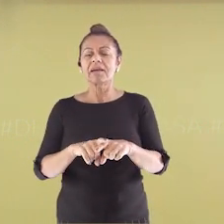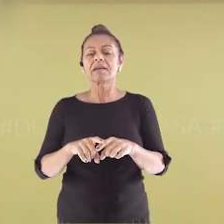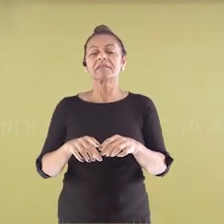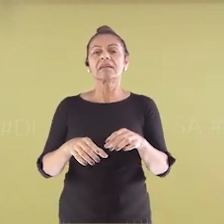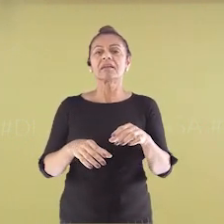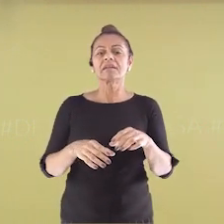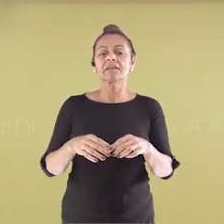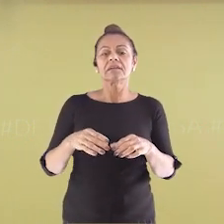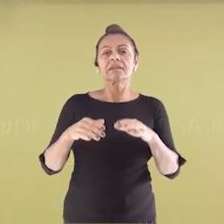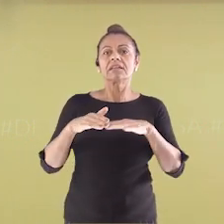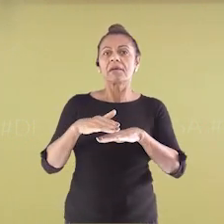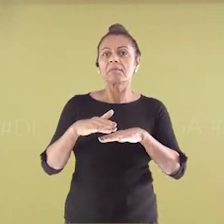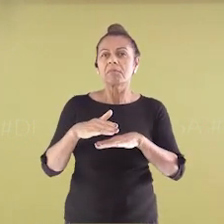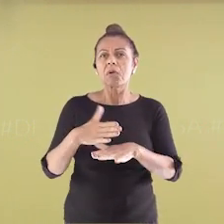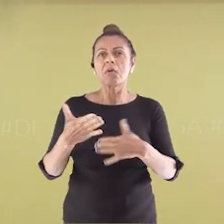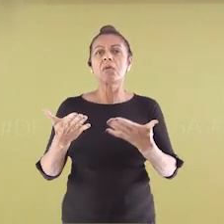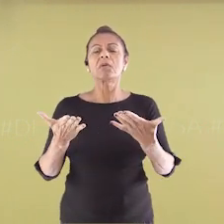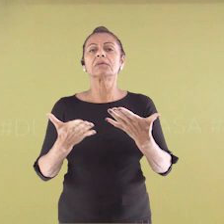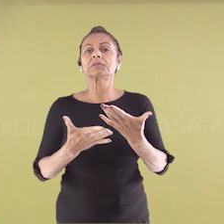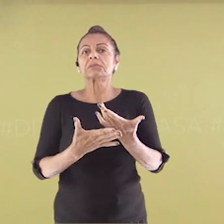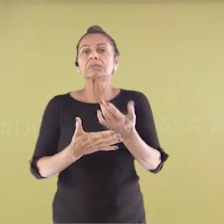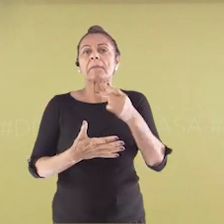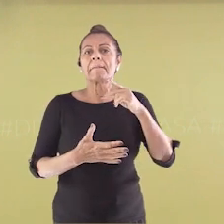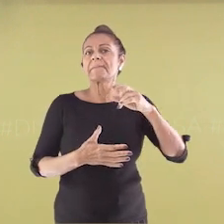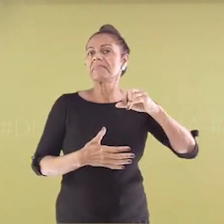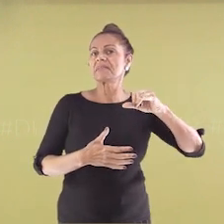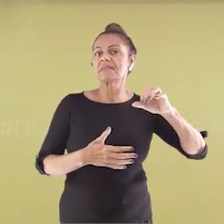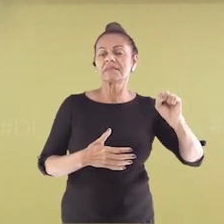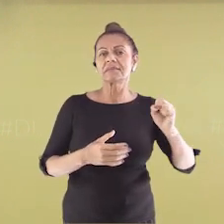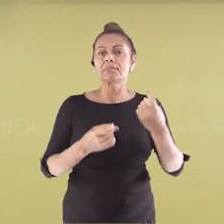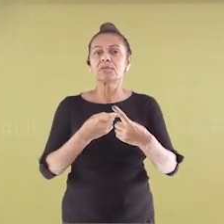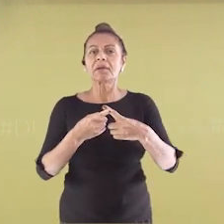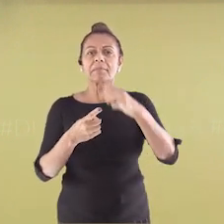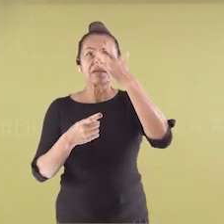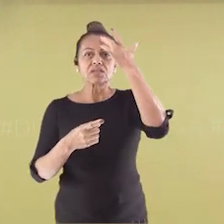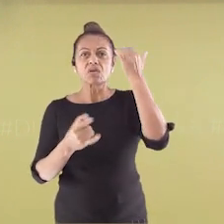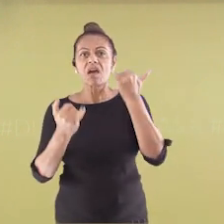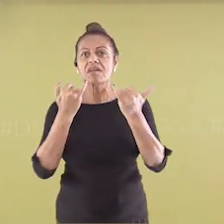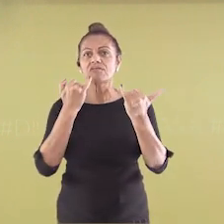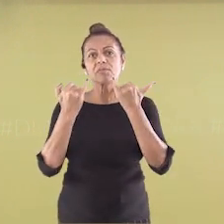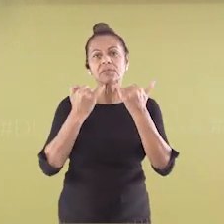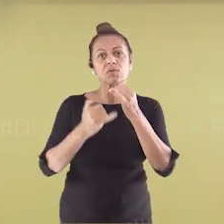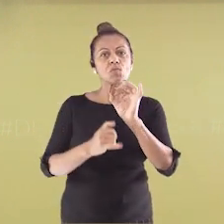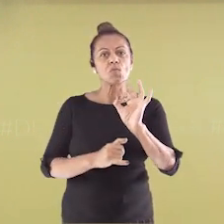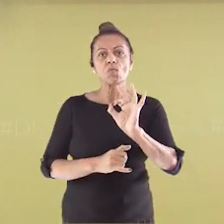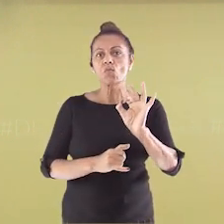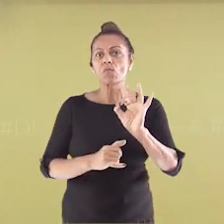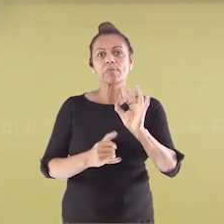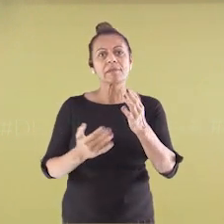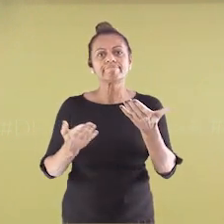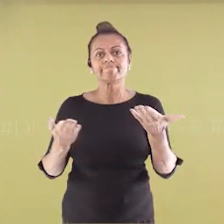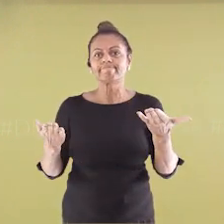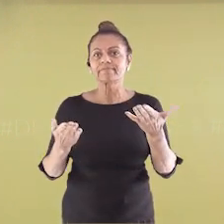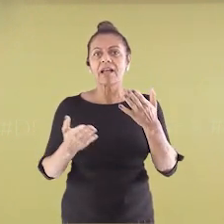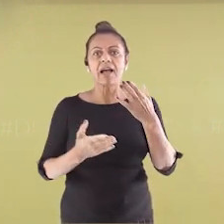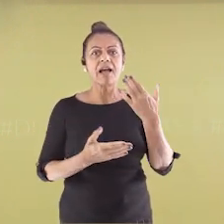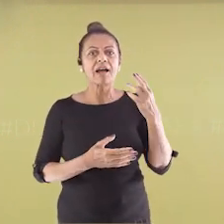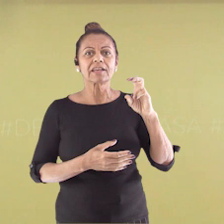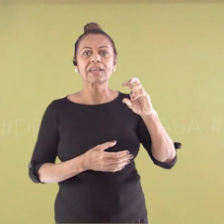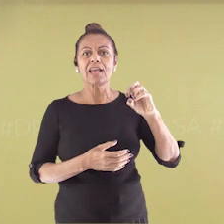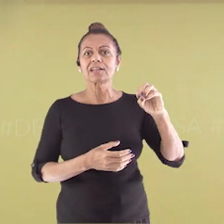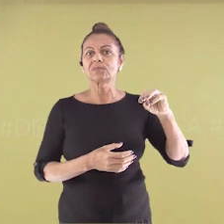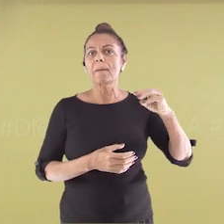a chamada. Valores que foram esquecidos são referentes às contas com PIS/PASEP e depósitos judiciais. Falta